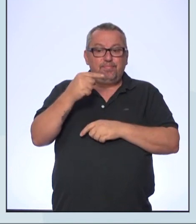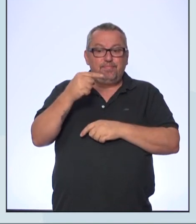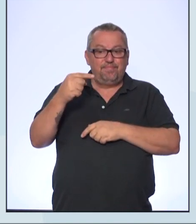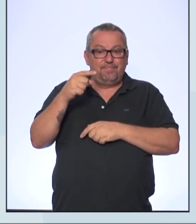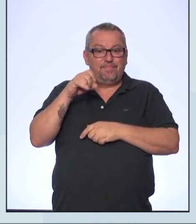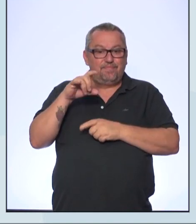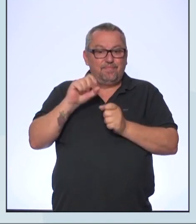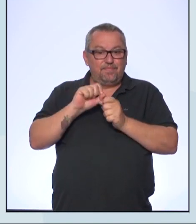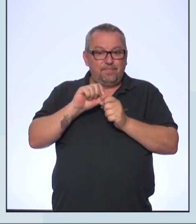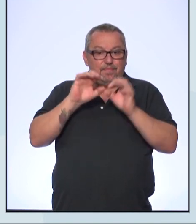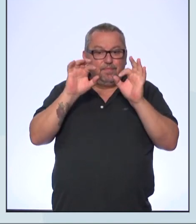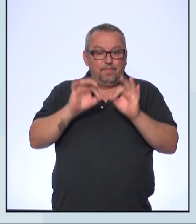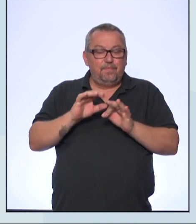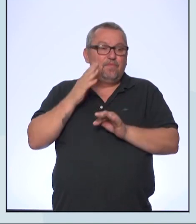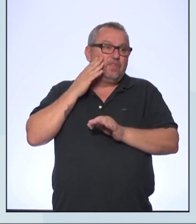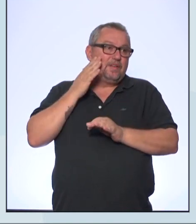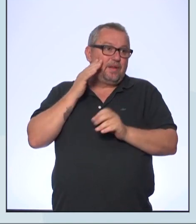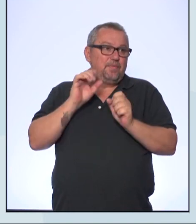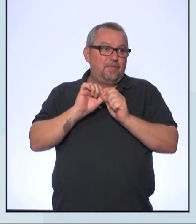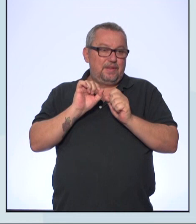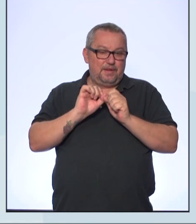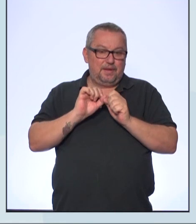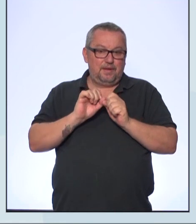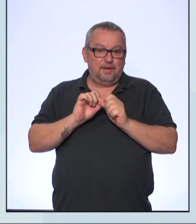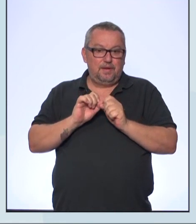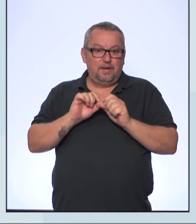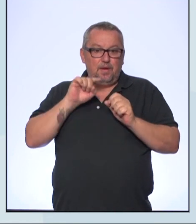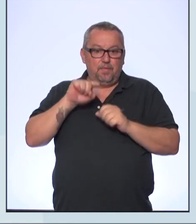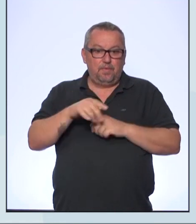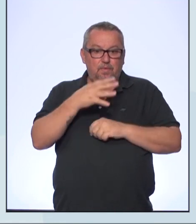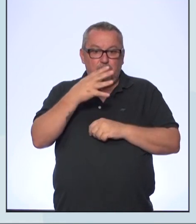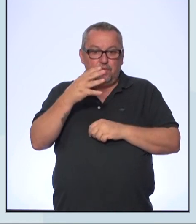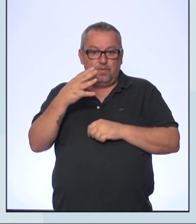já fizeram, eu tenho certeza que vocês já sabem fazer.